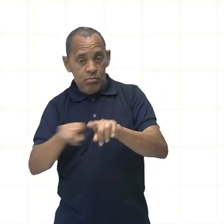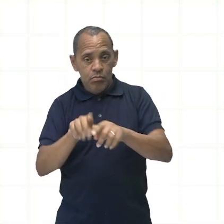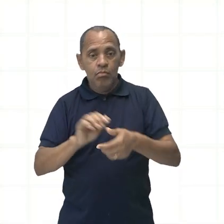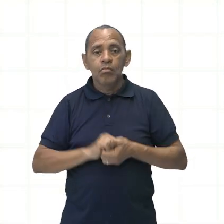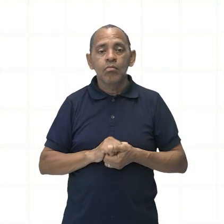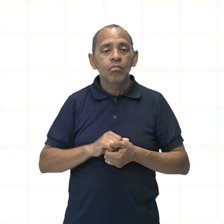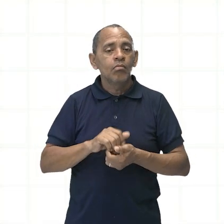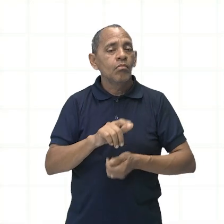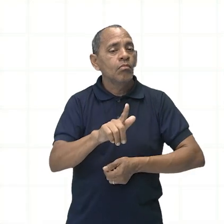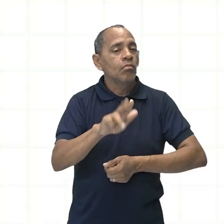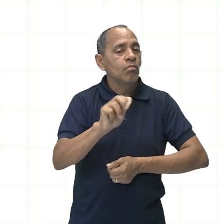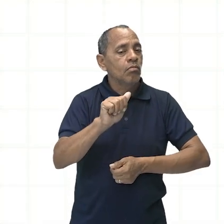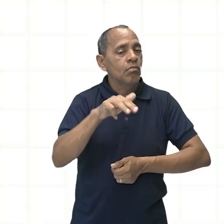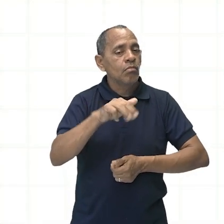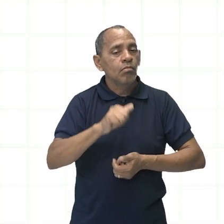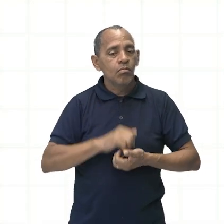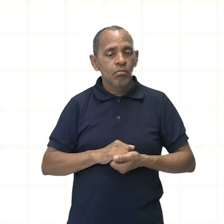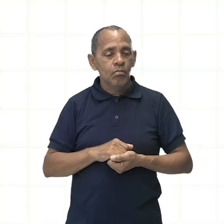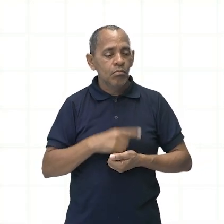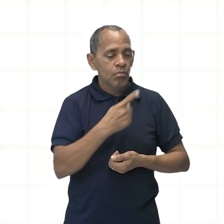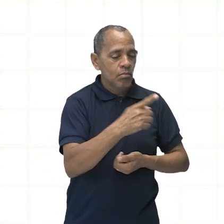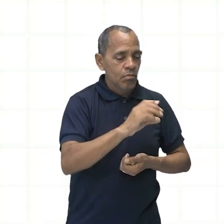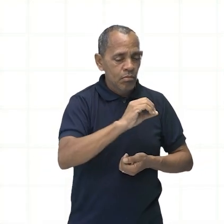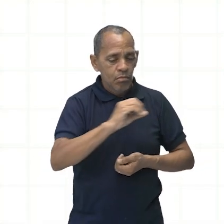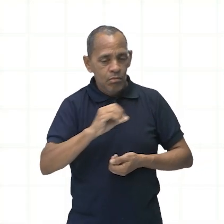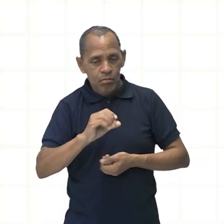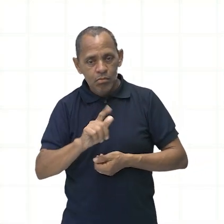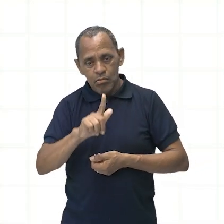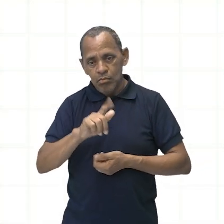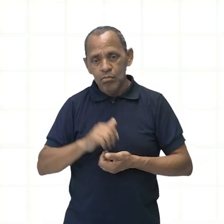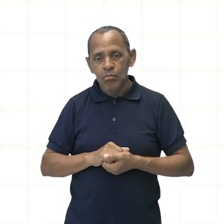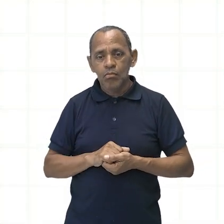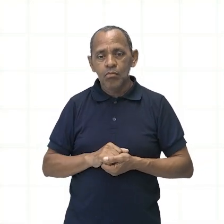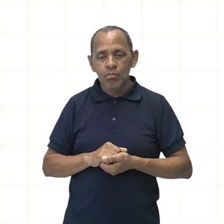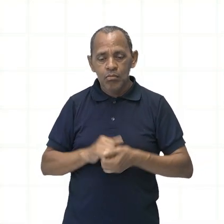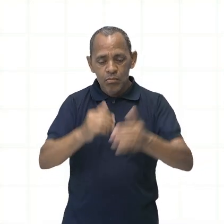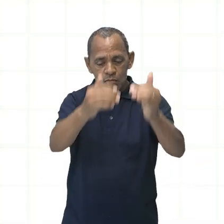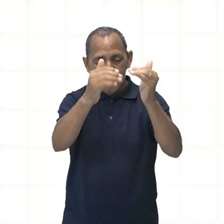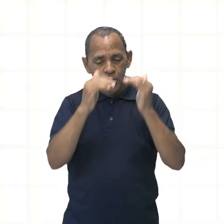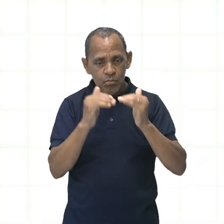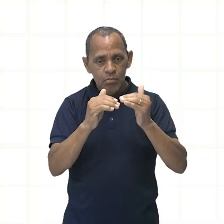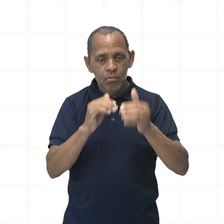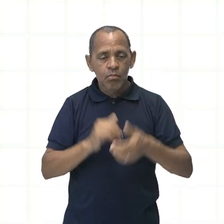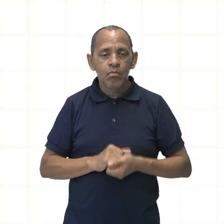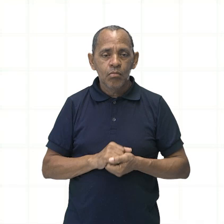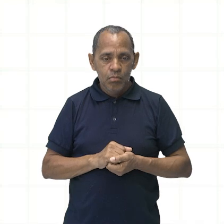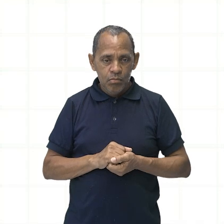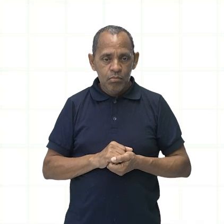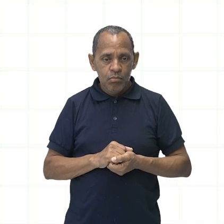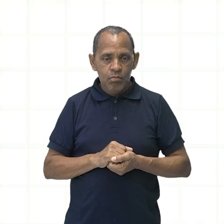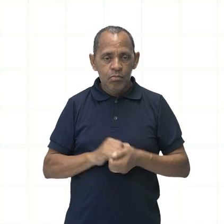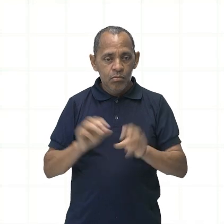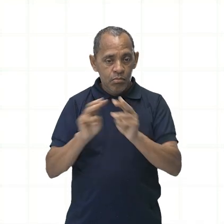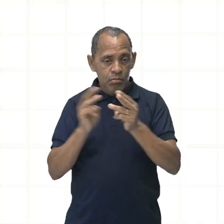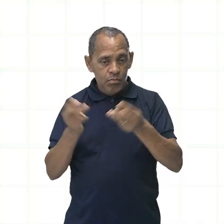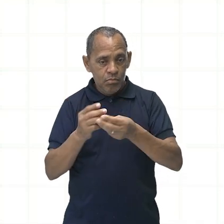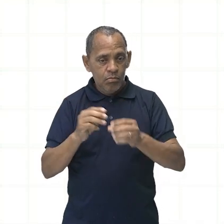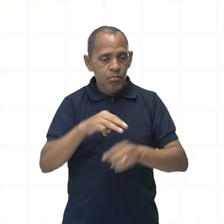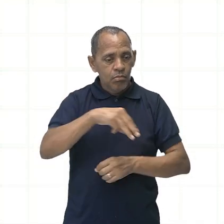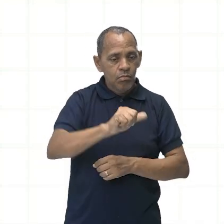no valor de 1.000 gramas, sobre a massa molar que nós já calculamos anteriormente e chegamos no valor